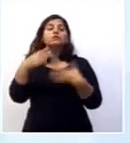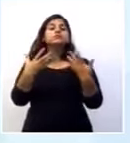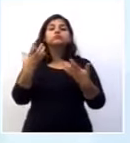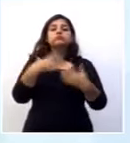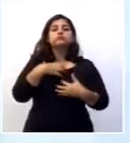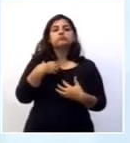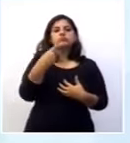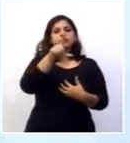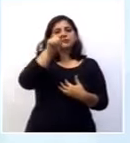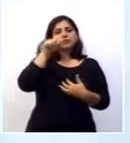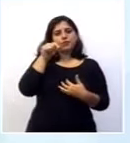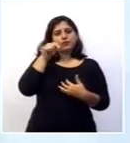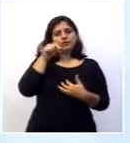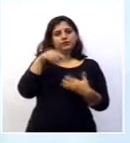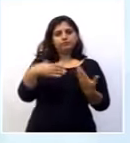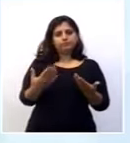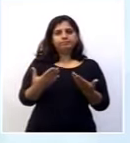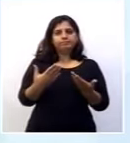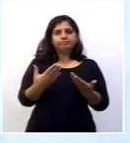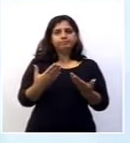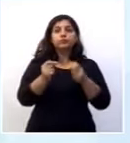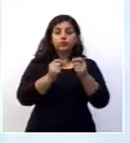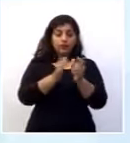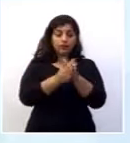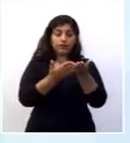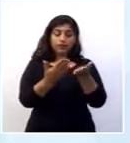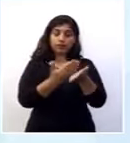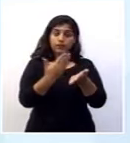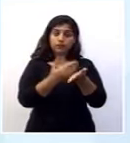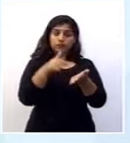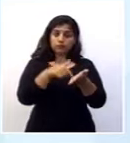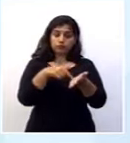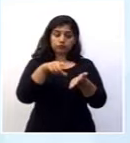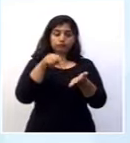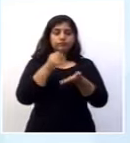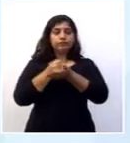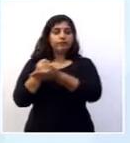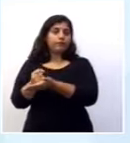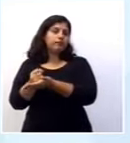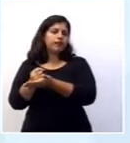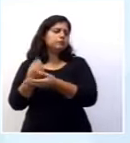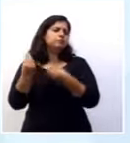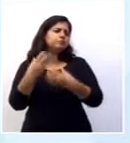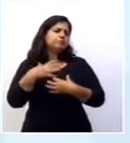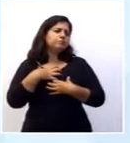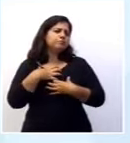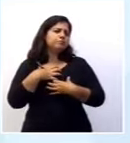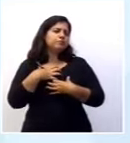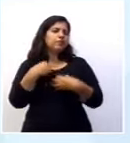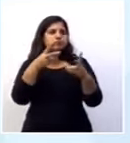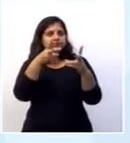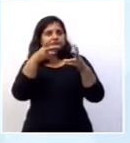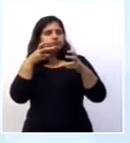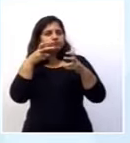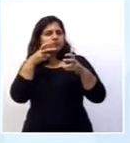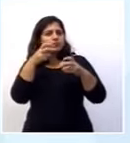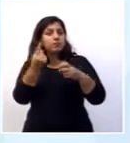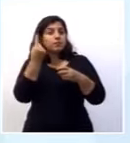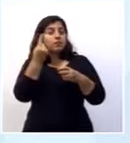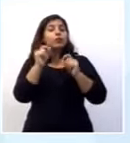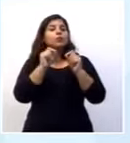faz para conhecer um pouquinho, né, o livro que você quer levar? Qual que é a sua primeira